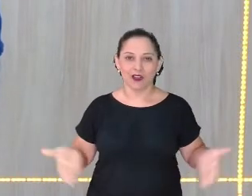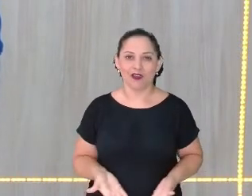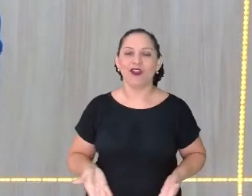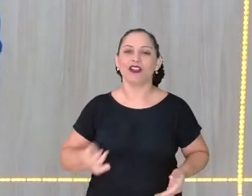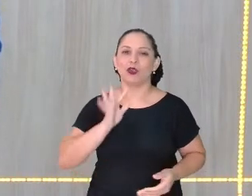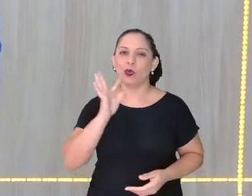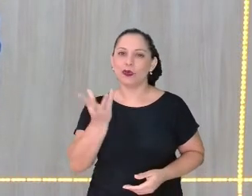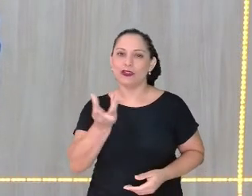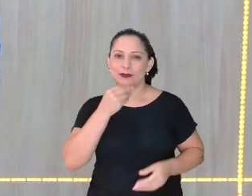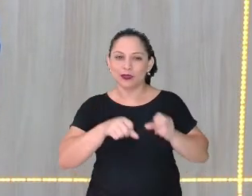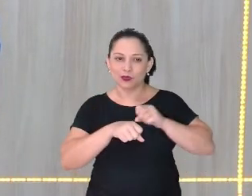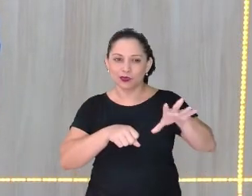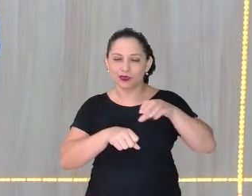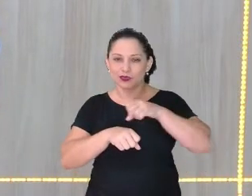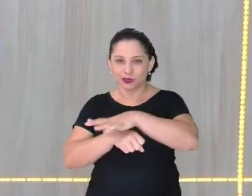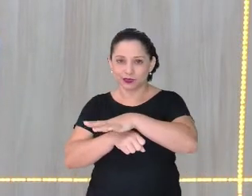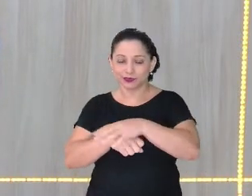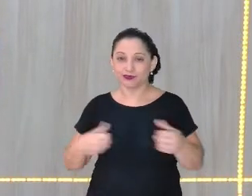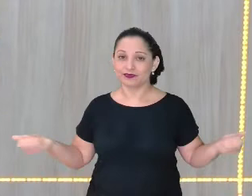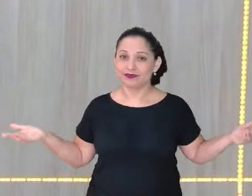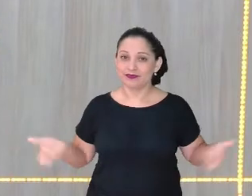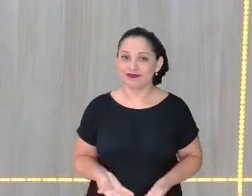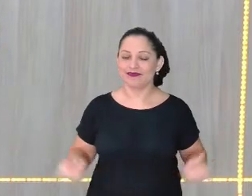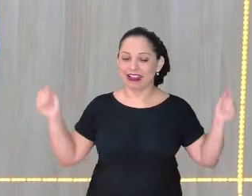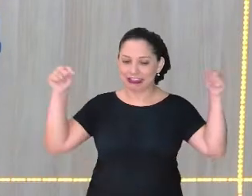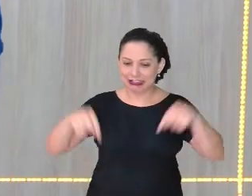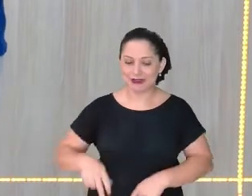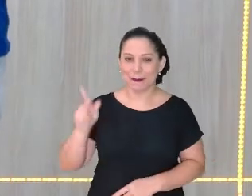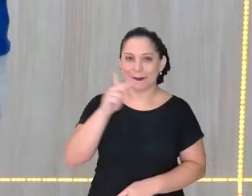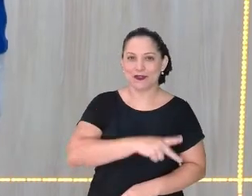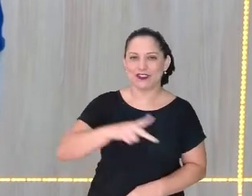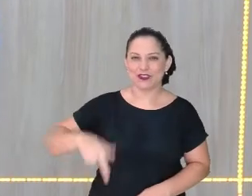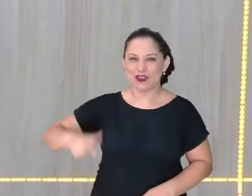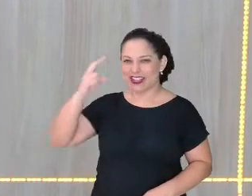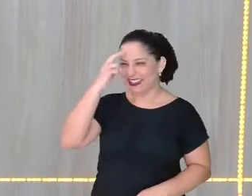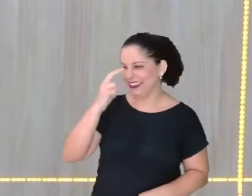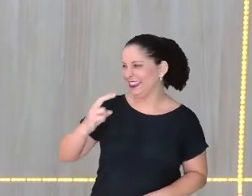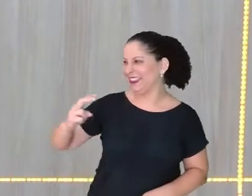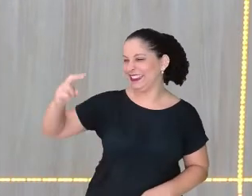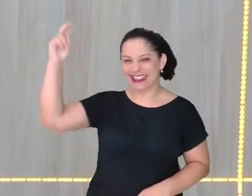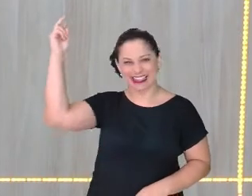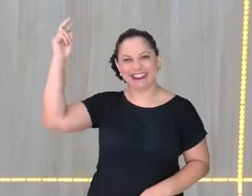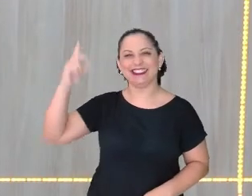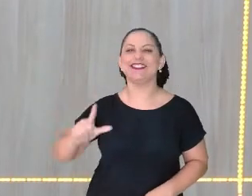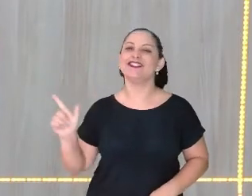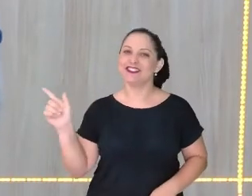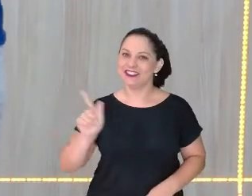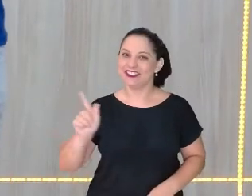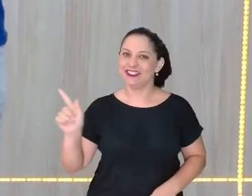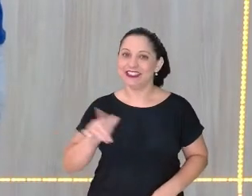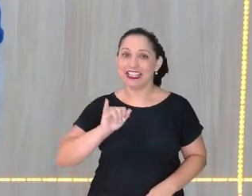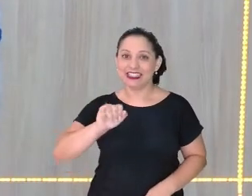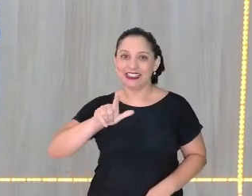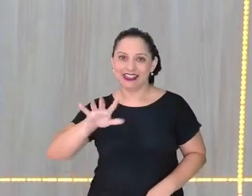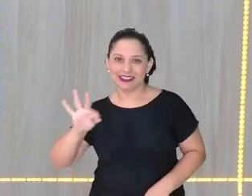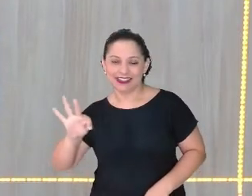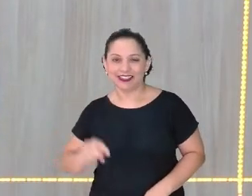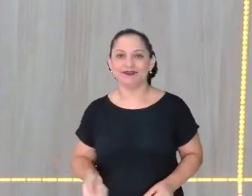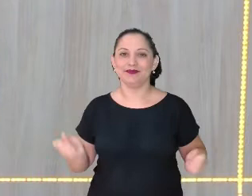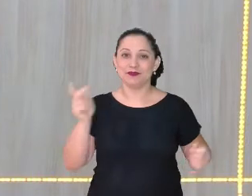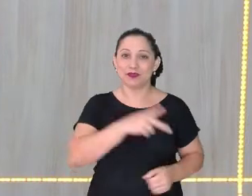também uma professora que ela é sabida que só, rapaz, em geografia, né? Em LT. É a